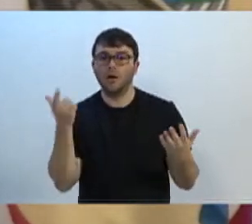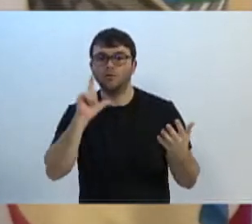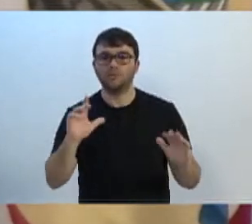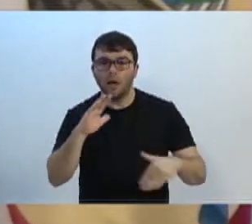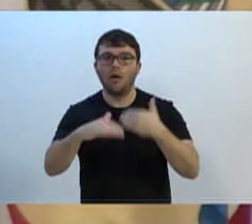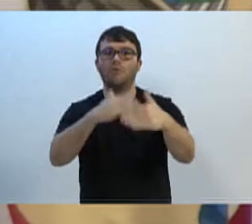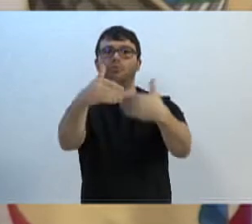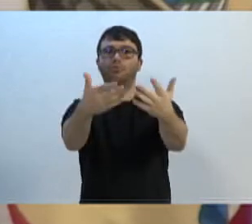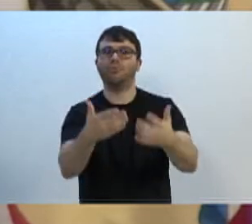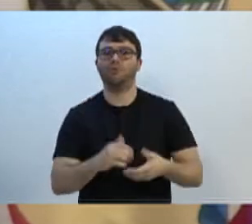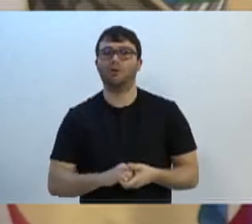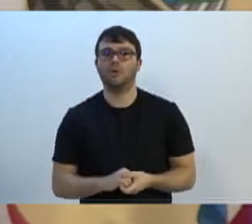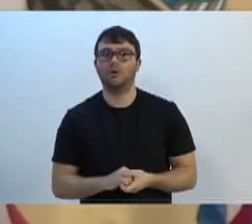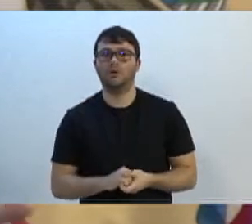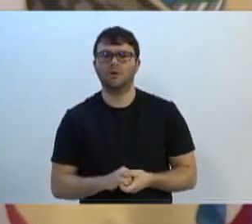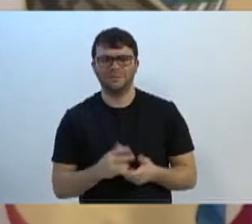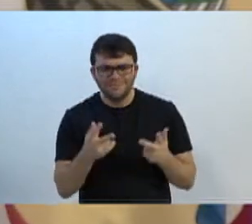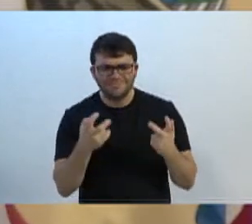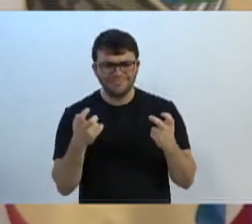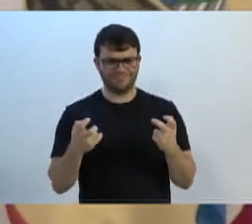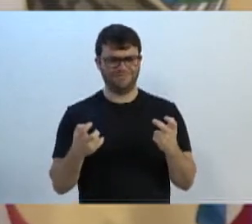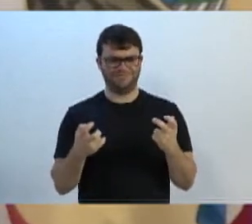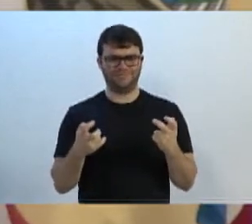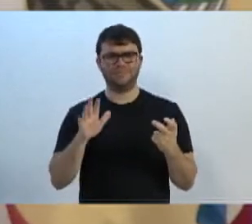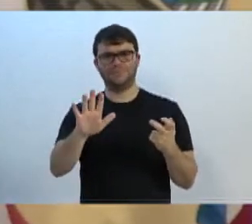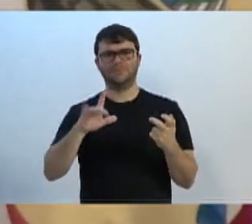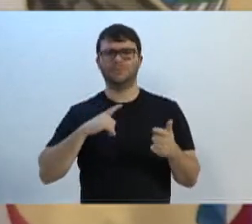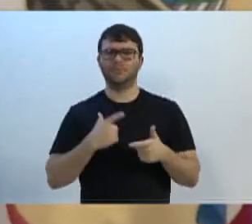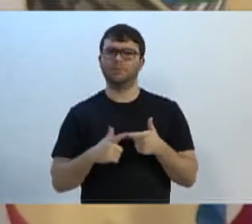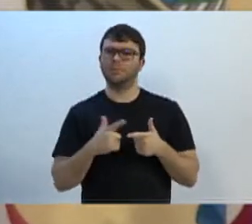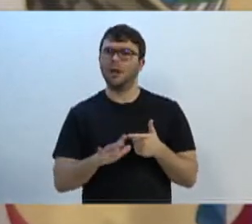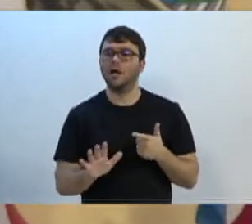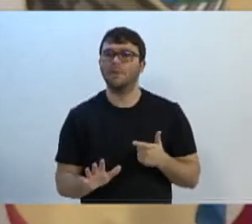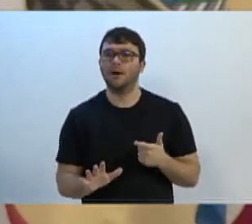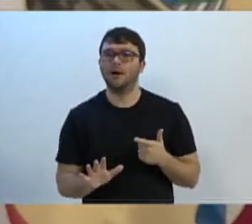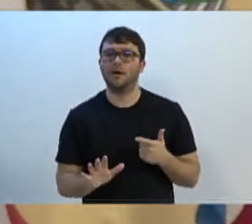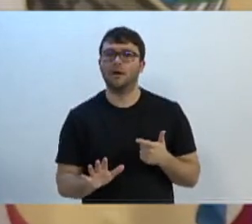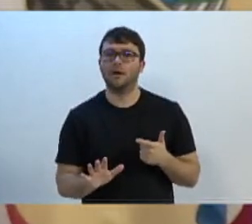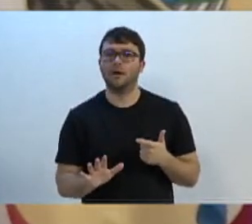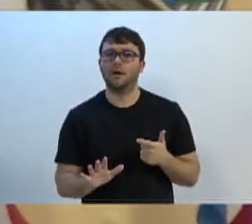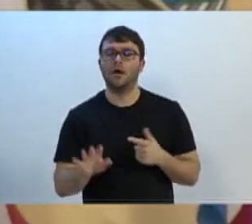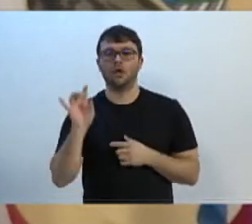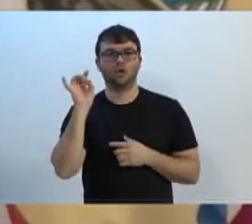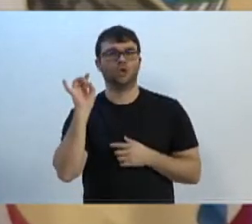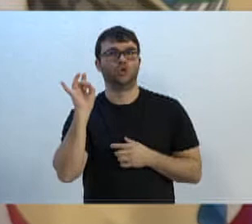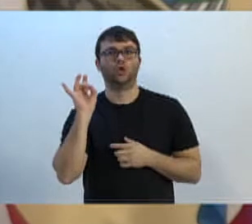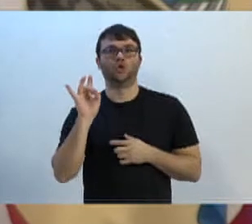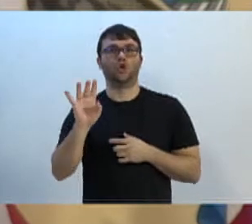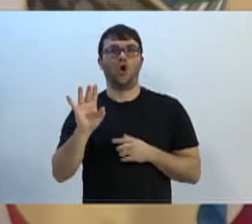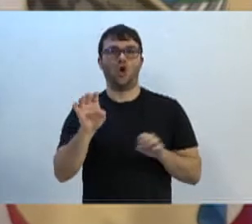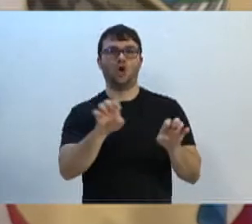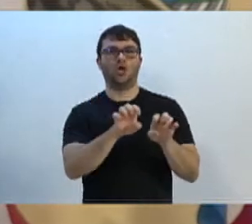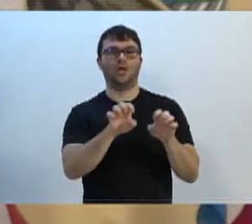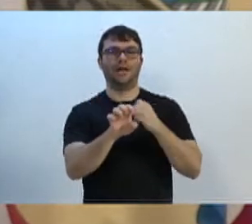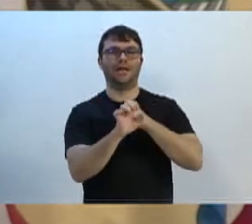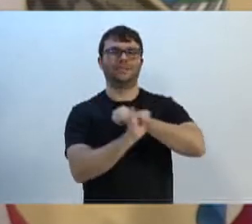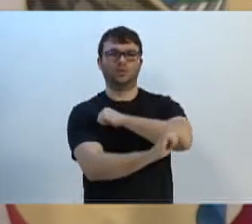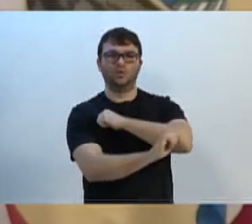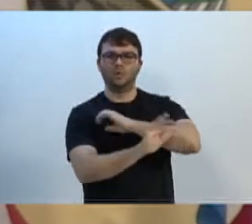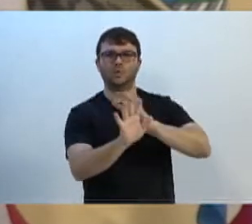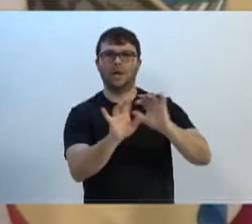e naquele momento eu vi que nós que tinha um problema nesse né que não era só a parte estrutural